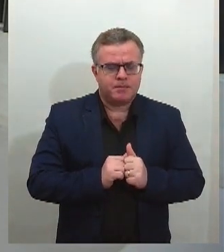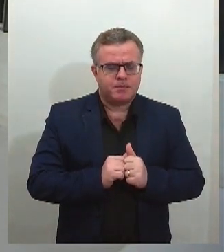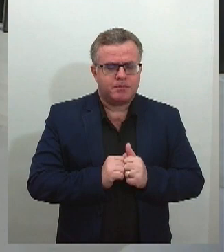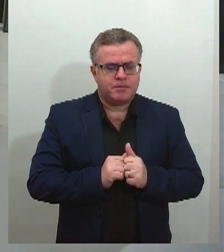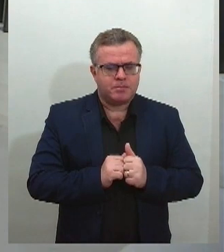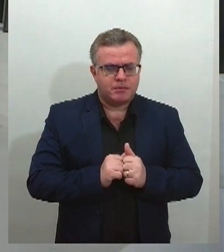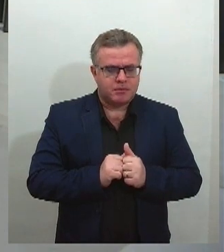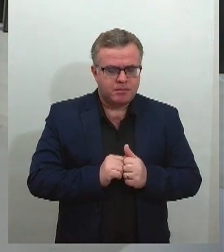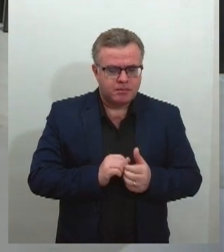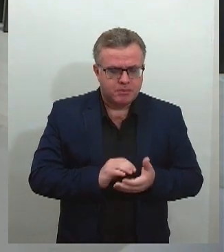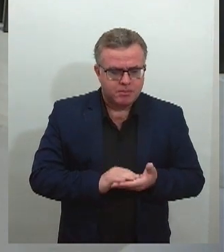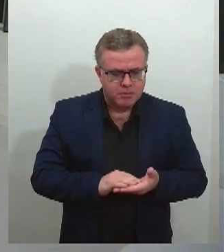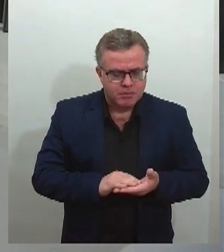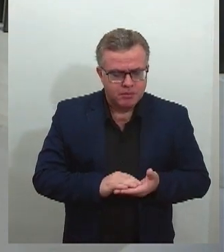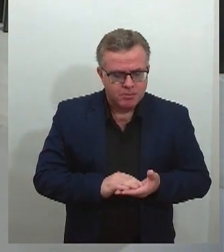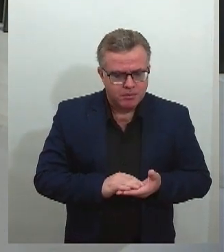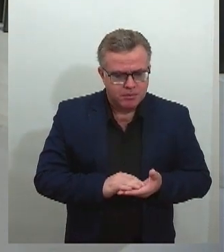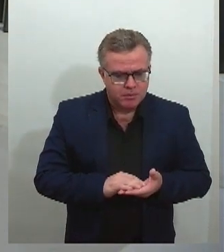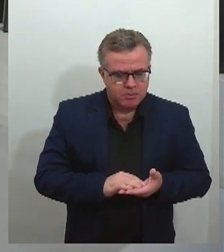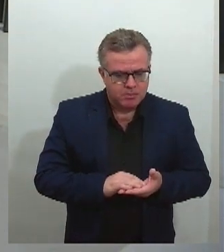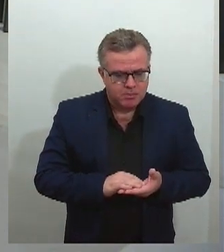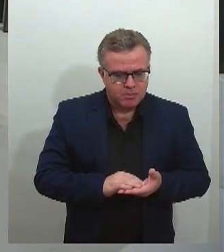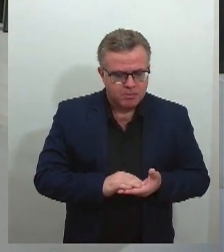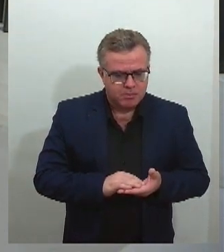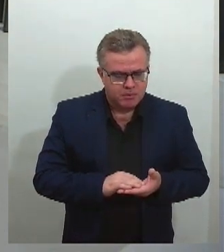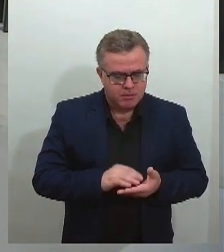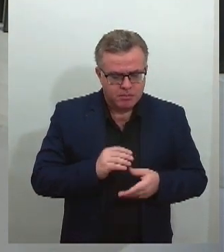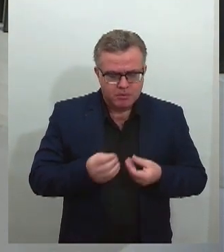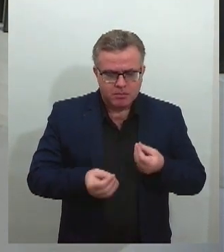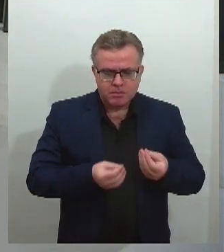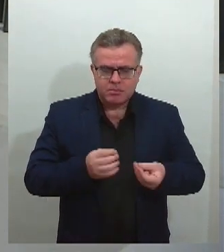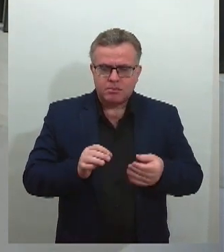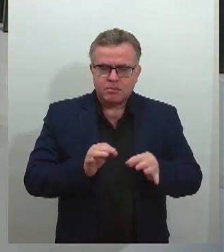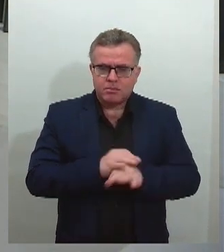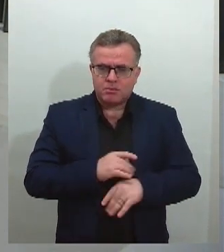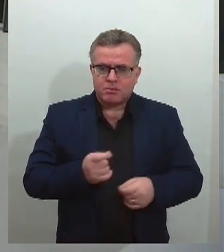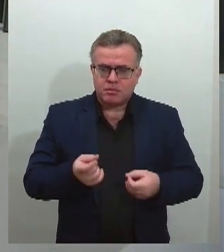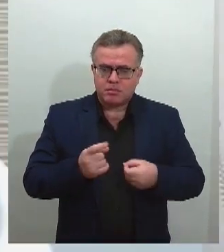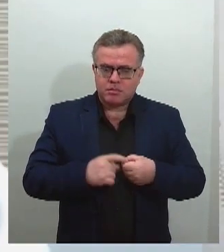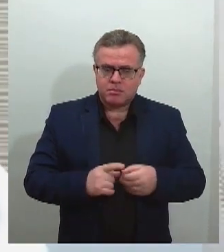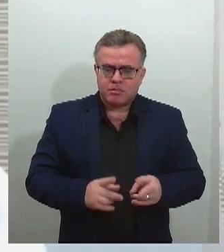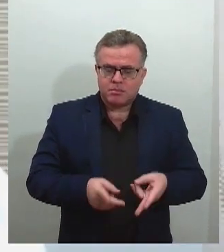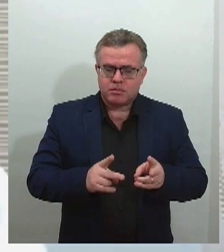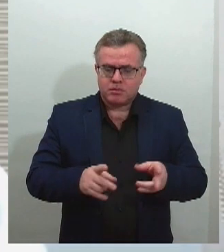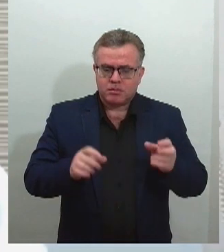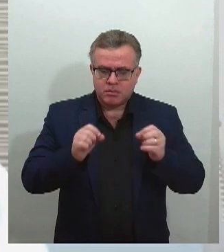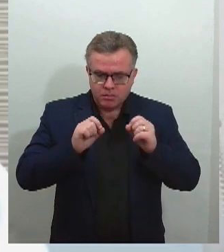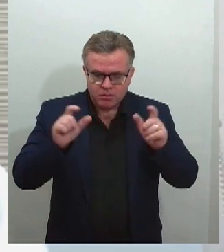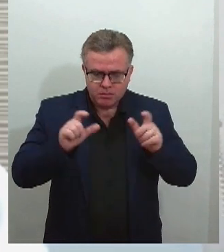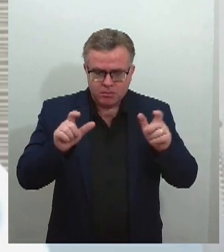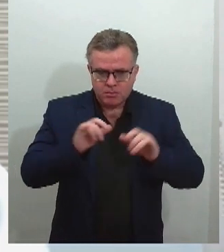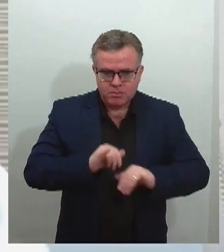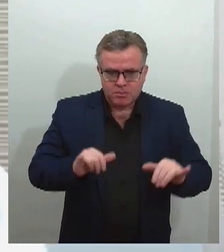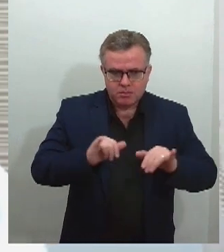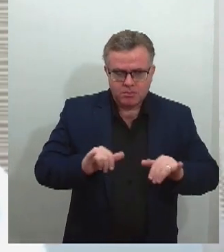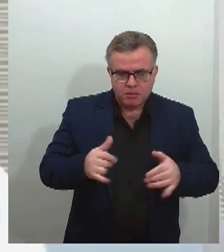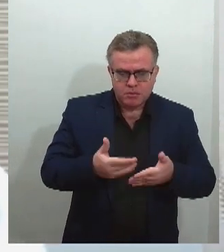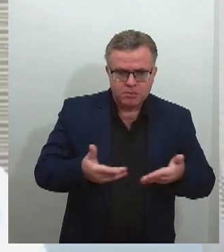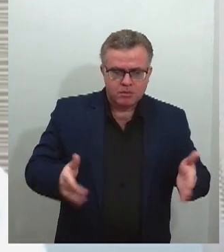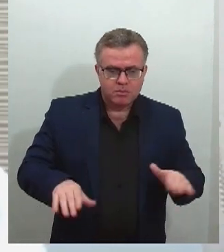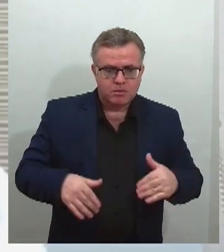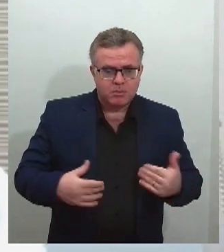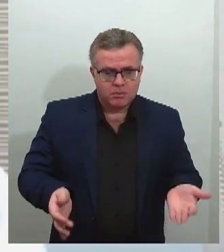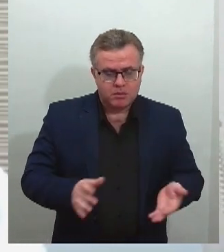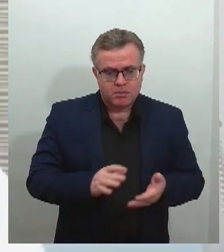mulher trata, com uma semana depois volta, é um alerta para suspeitar de HPV e fazer um